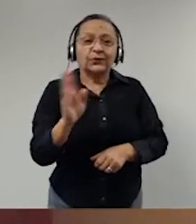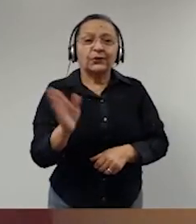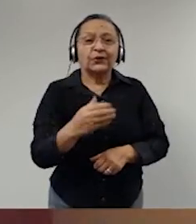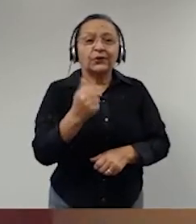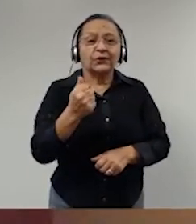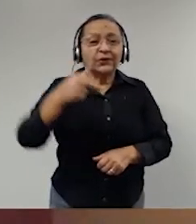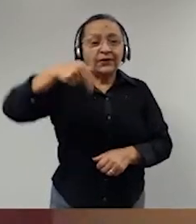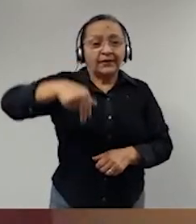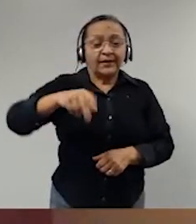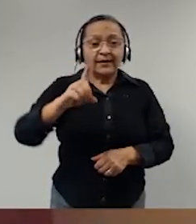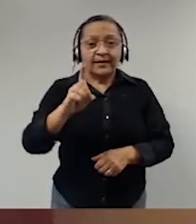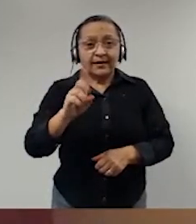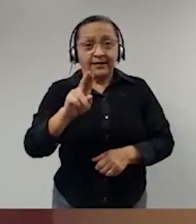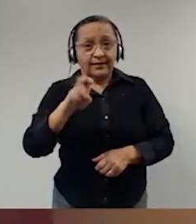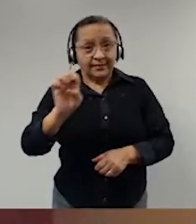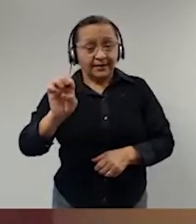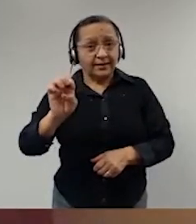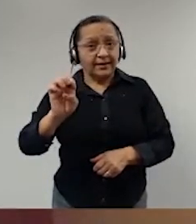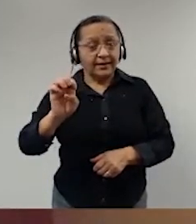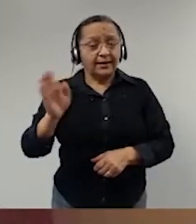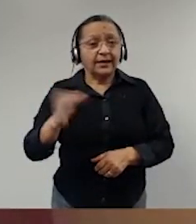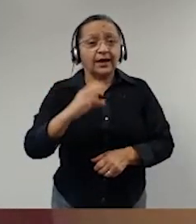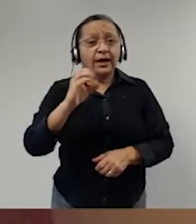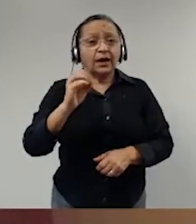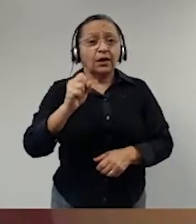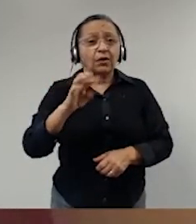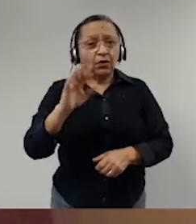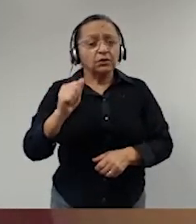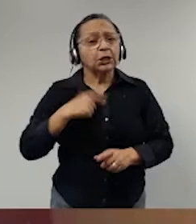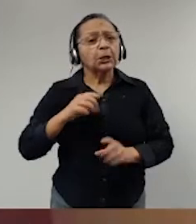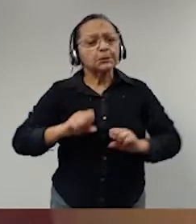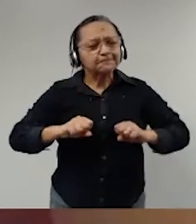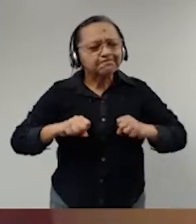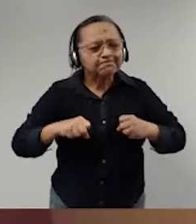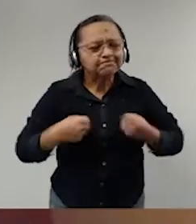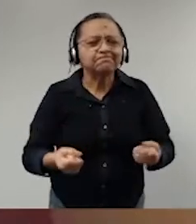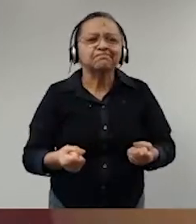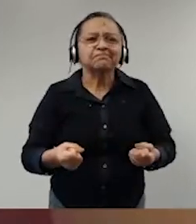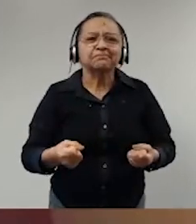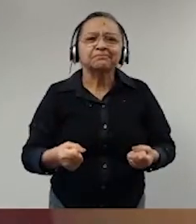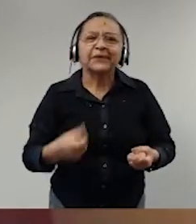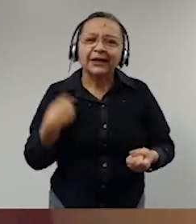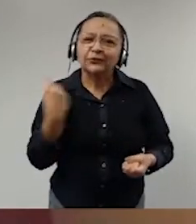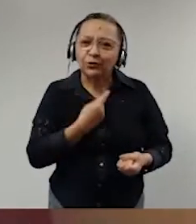fez todos os esforços, me deu todos os esforços para que nós pudéssemos aqui estar hoje. E